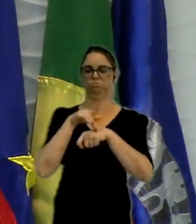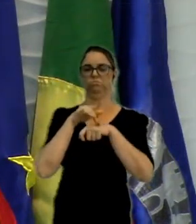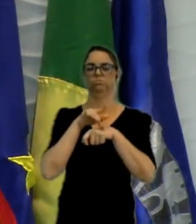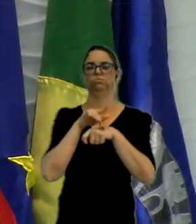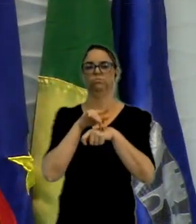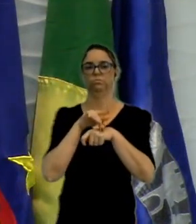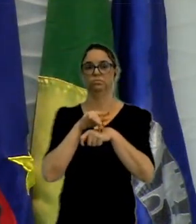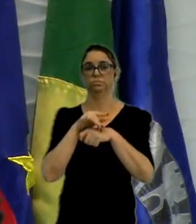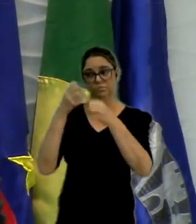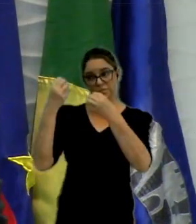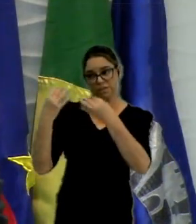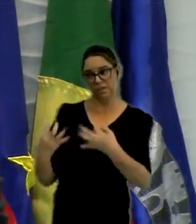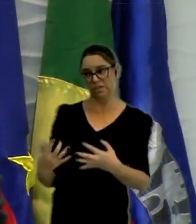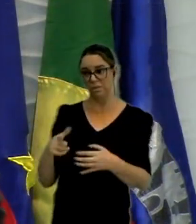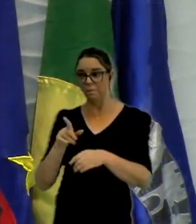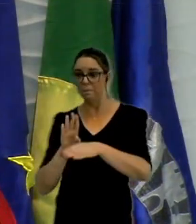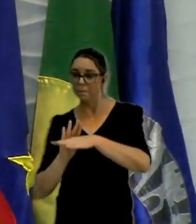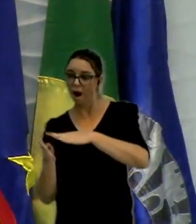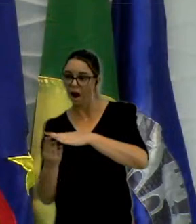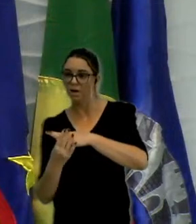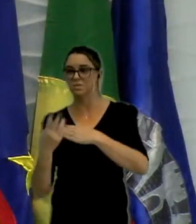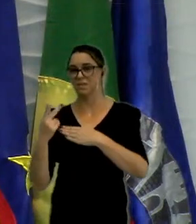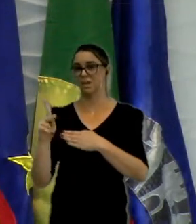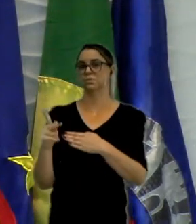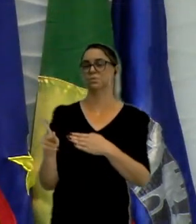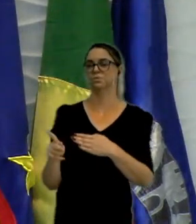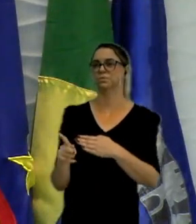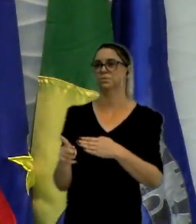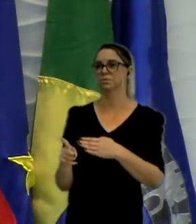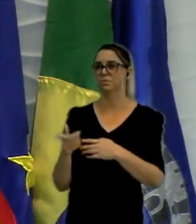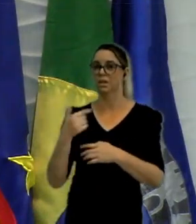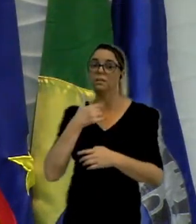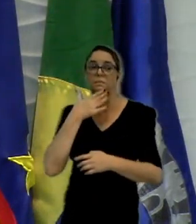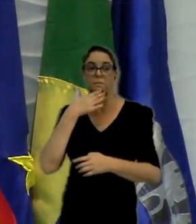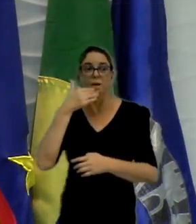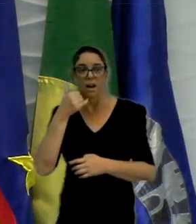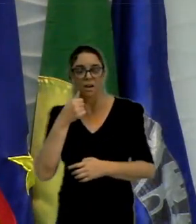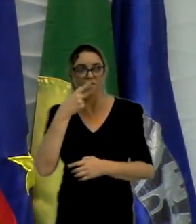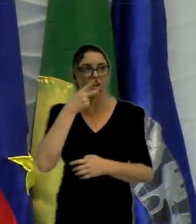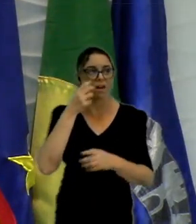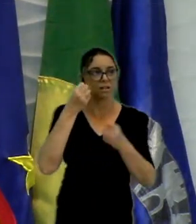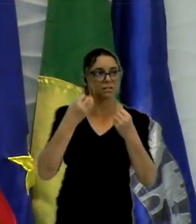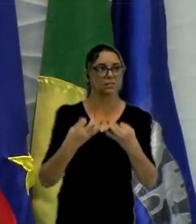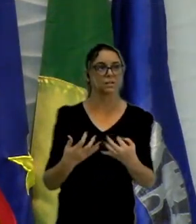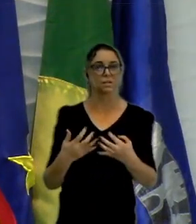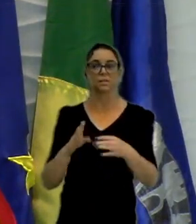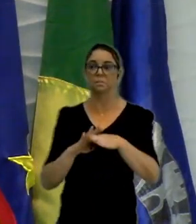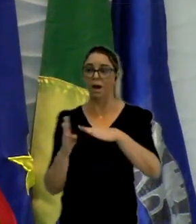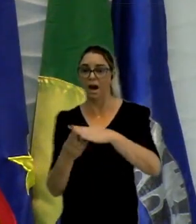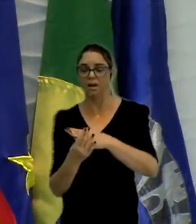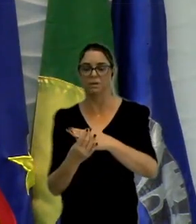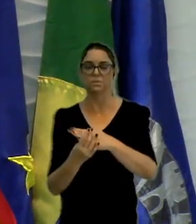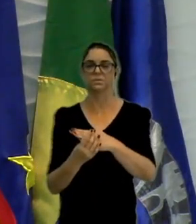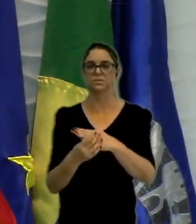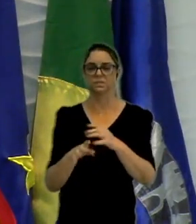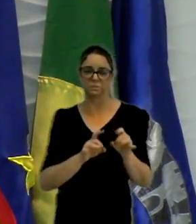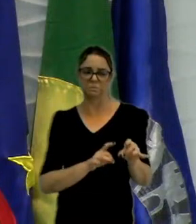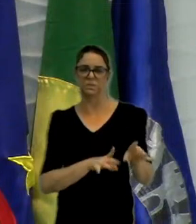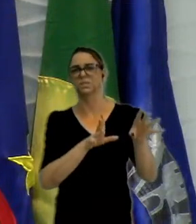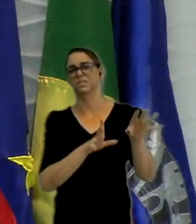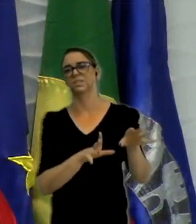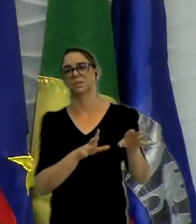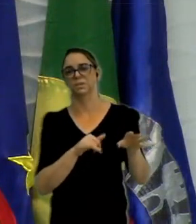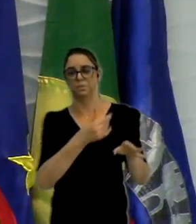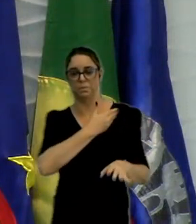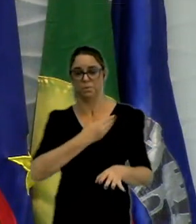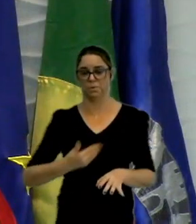do seu bairro, onde eu peço uma indicação aqui, que eu vou falar melhor na hora da indicação, um bairro totalmente abandonado pelo Poder